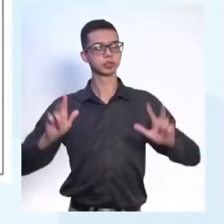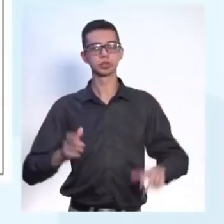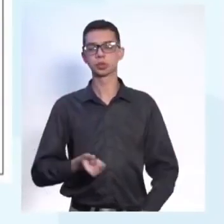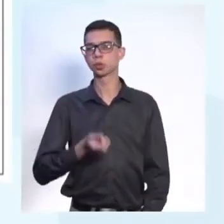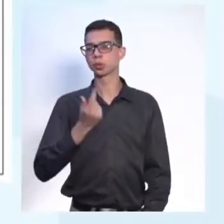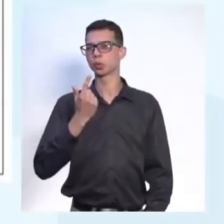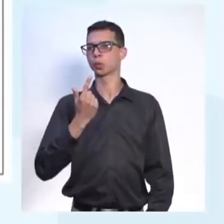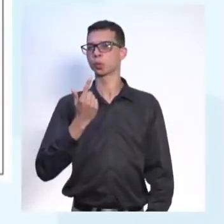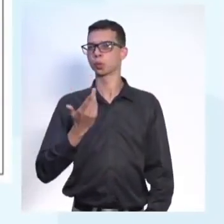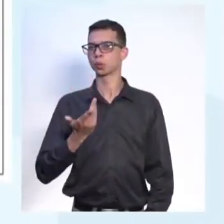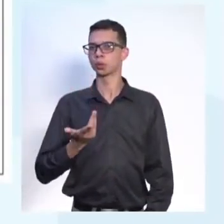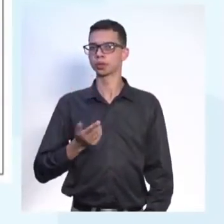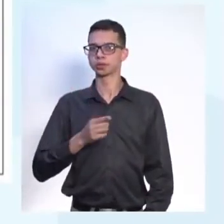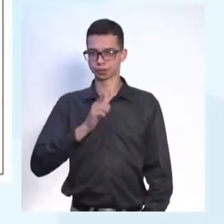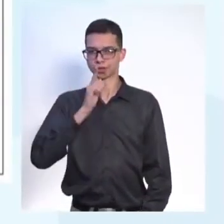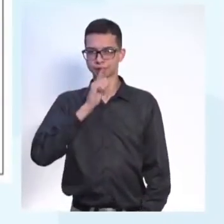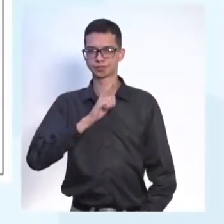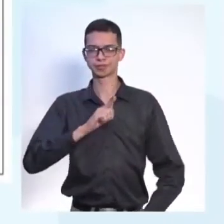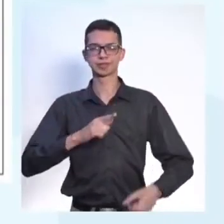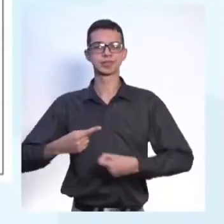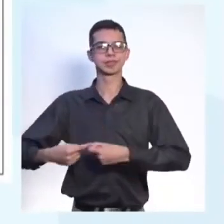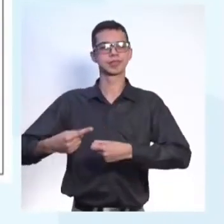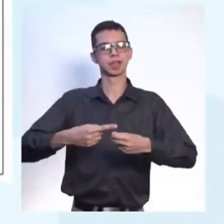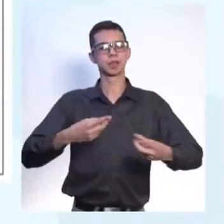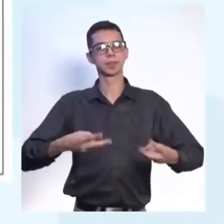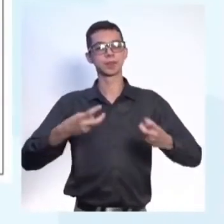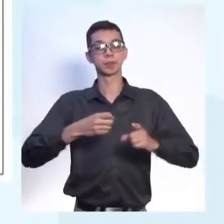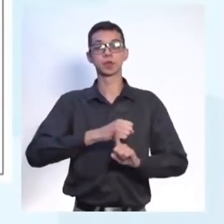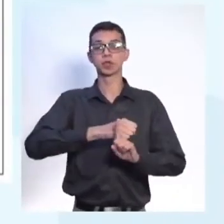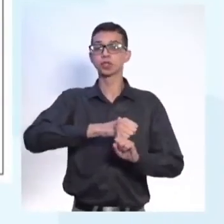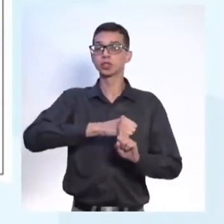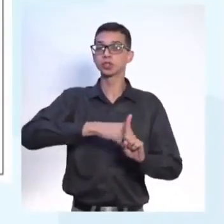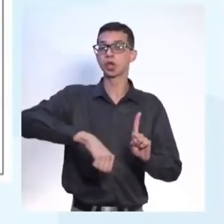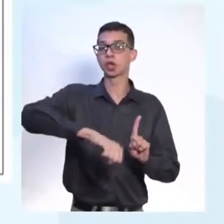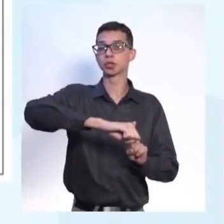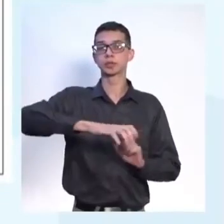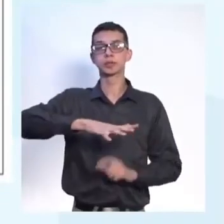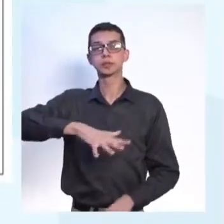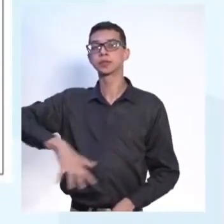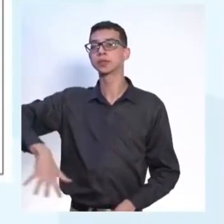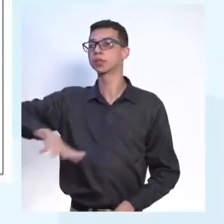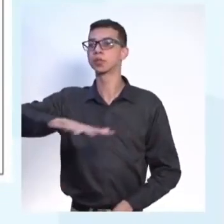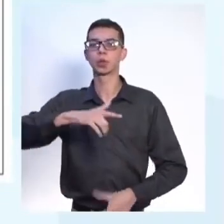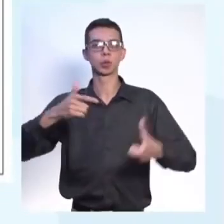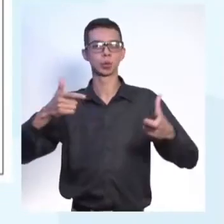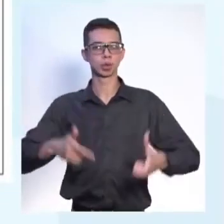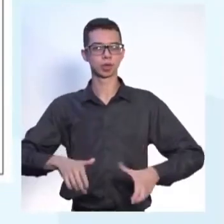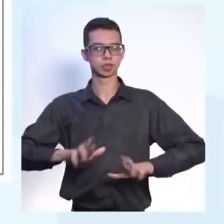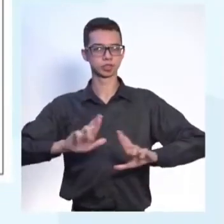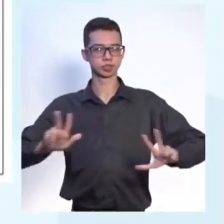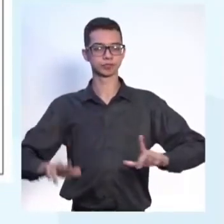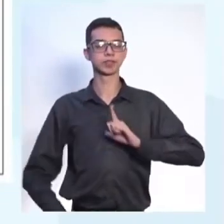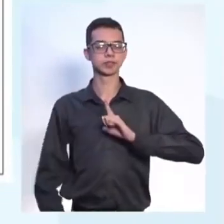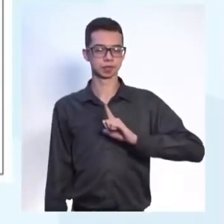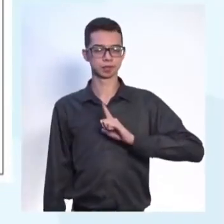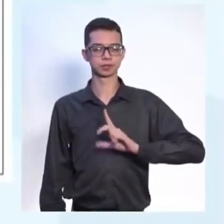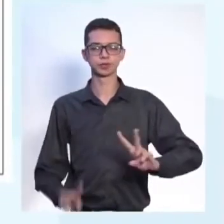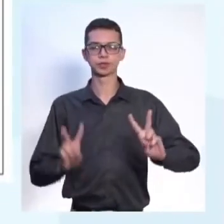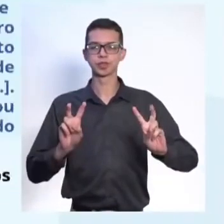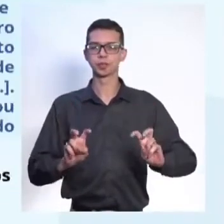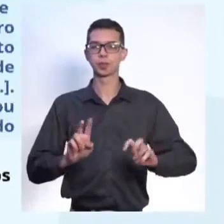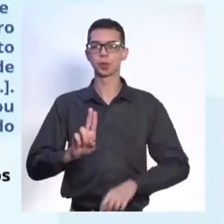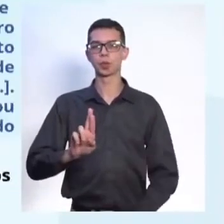você consegue ver o contraste social que existe, né, com esse processo de